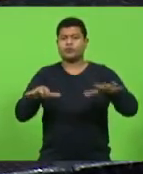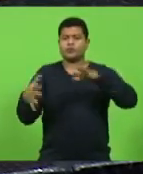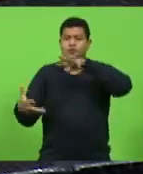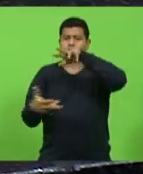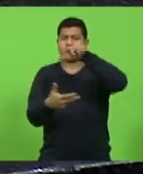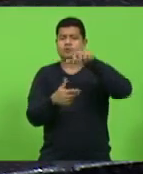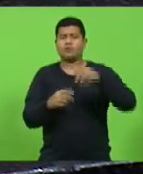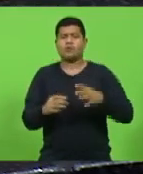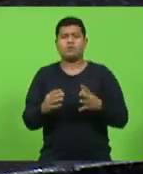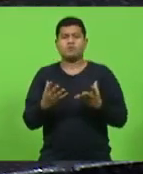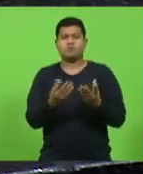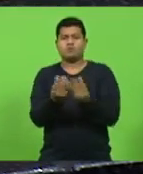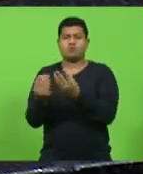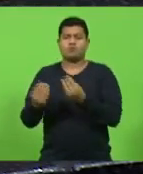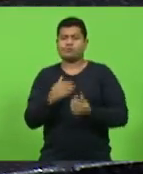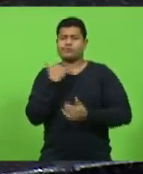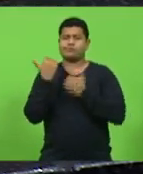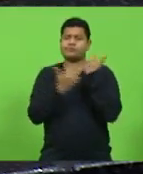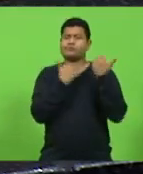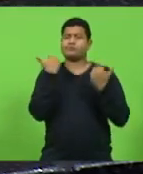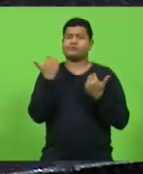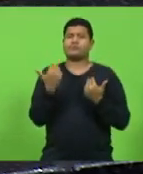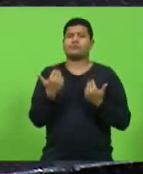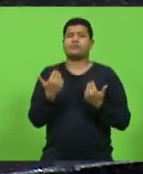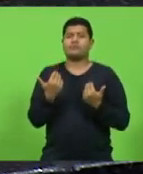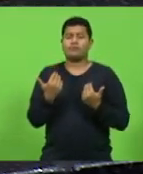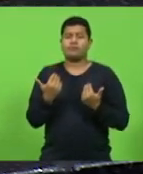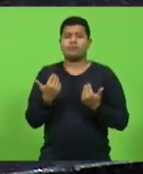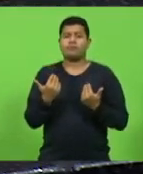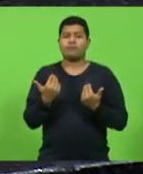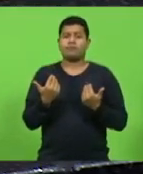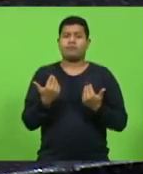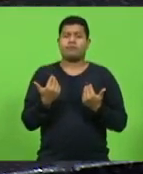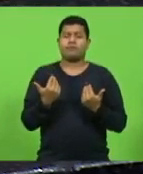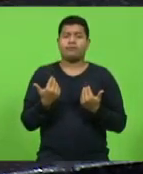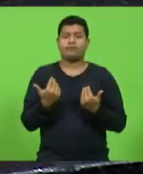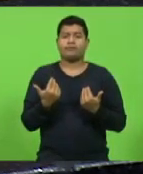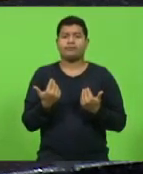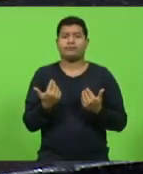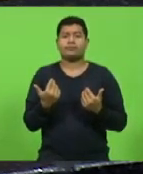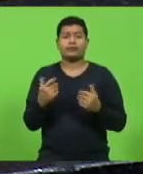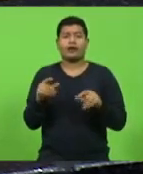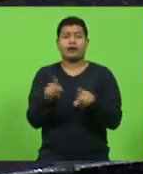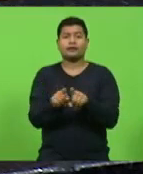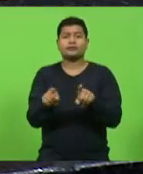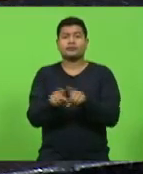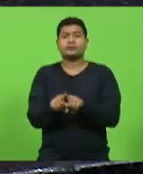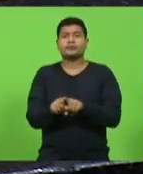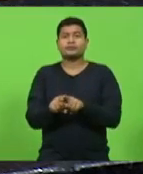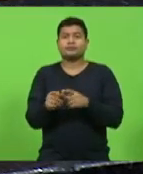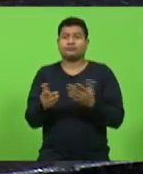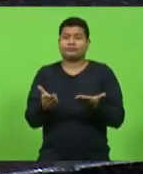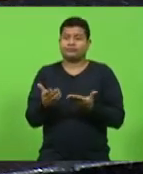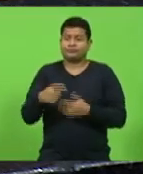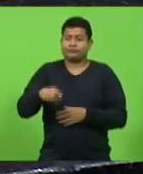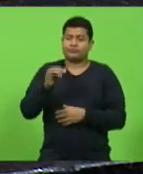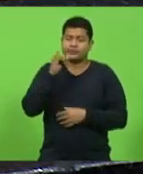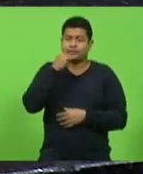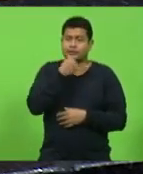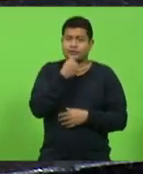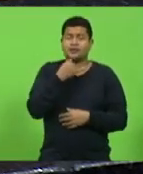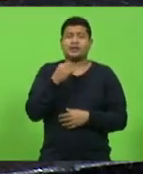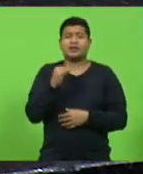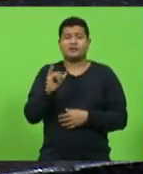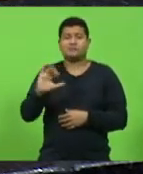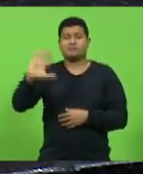que se perdem, diante também da infelicidade que tivemos da tragédia ocorrida